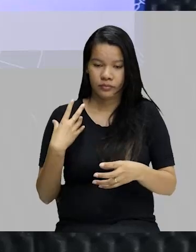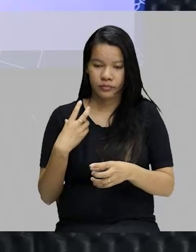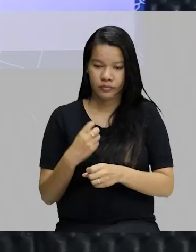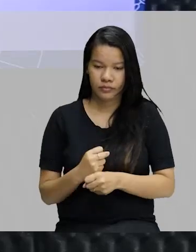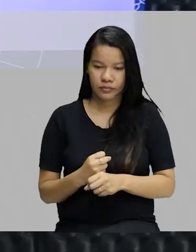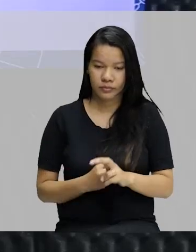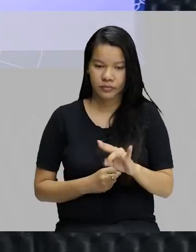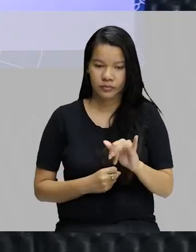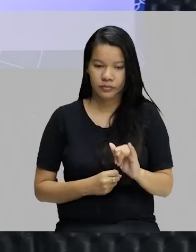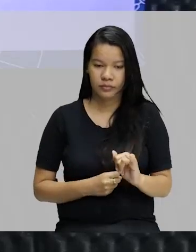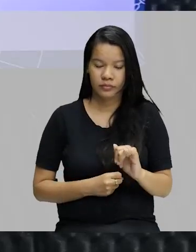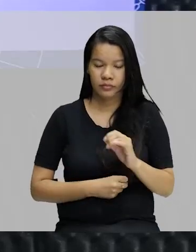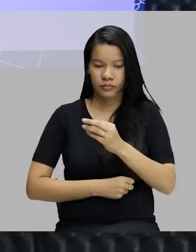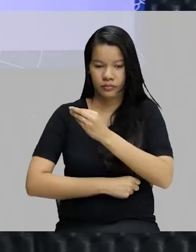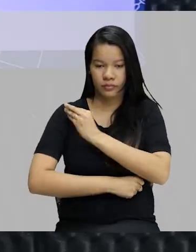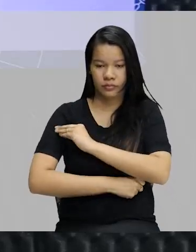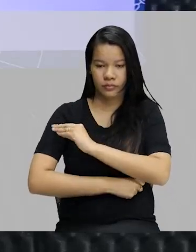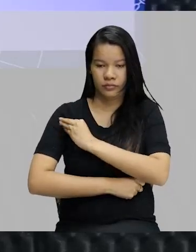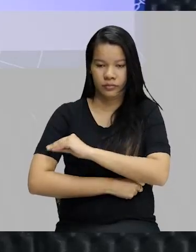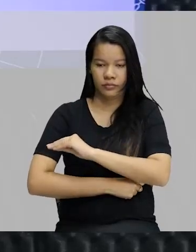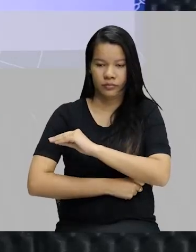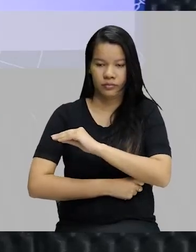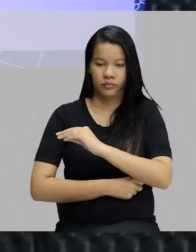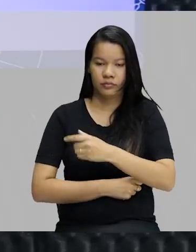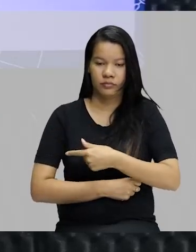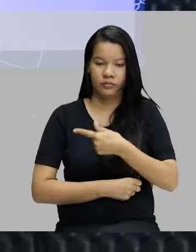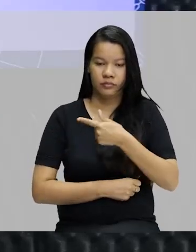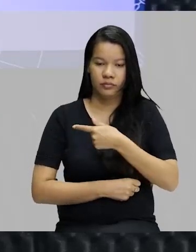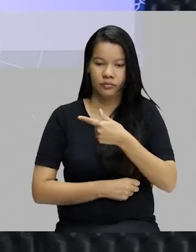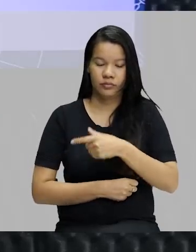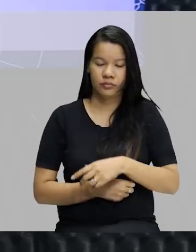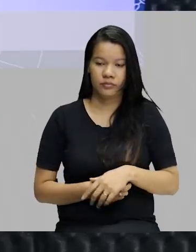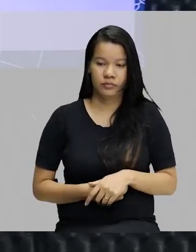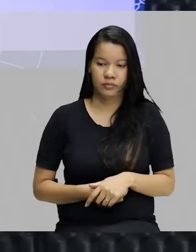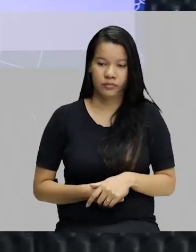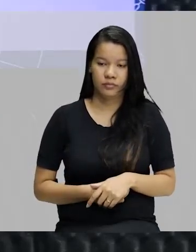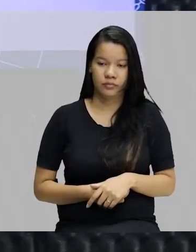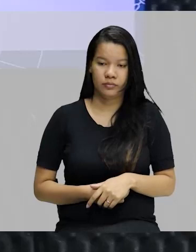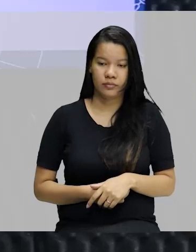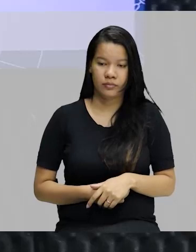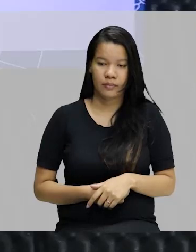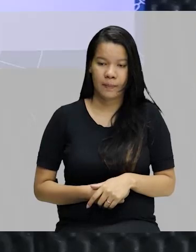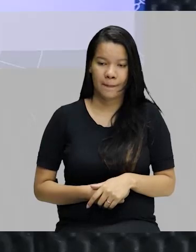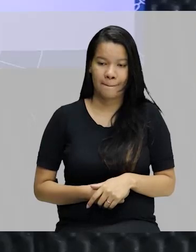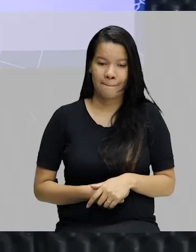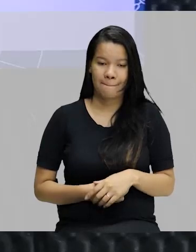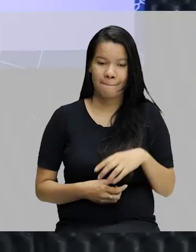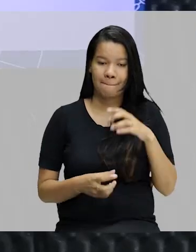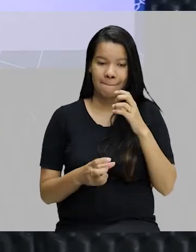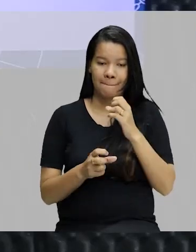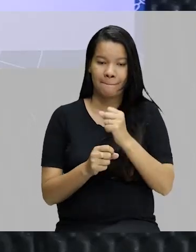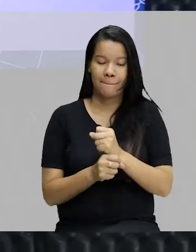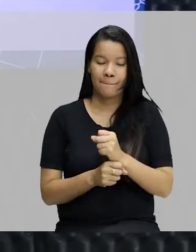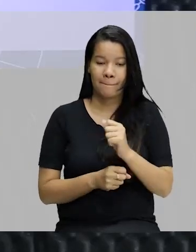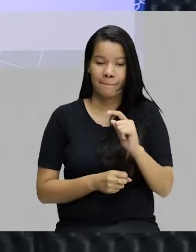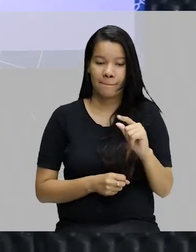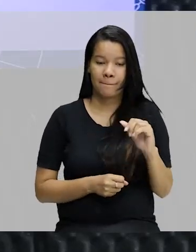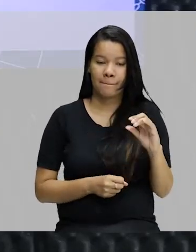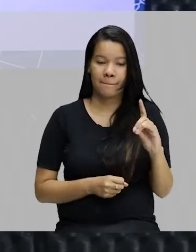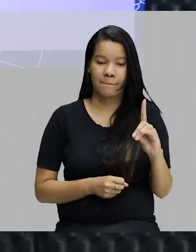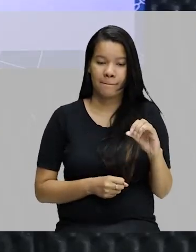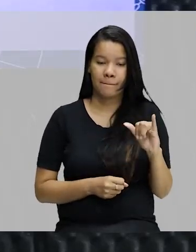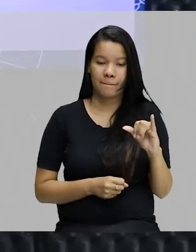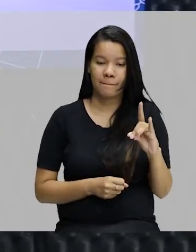ser um álcool, só que um álcool secundário. Tanto a redução de aldeídos quanto